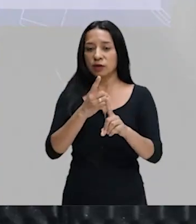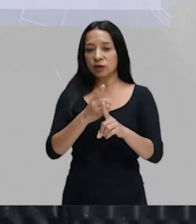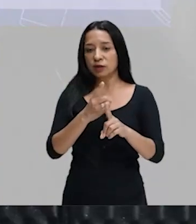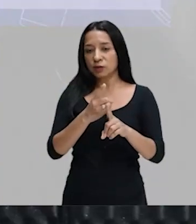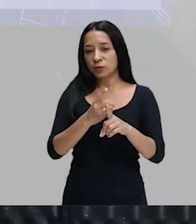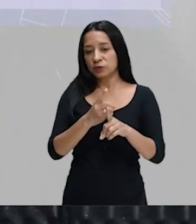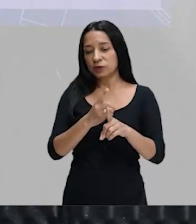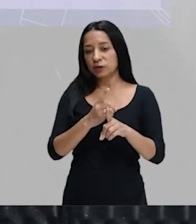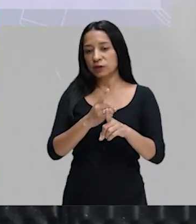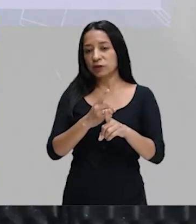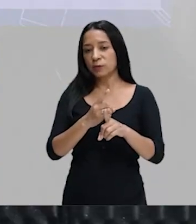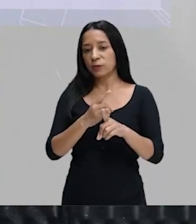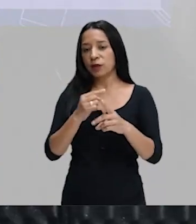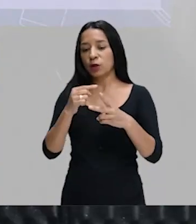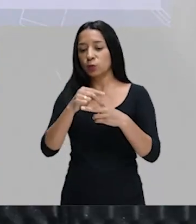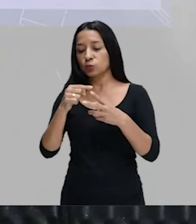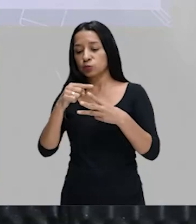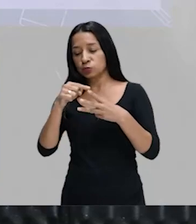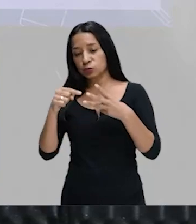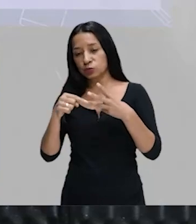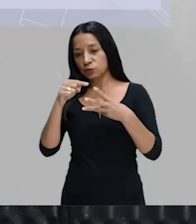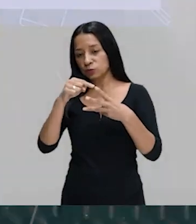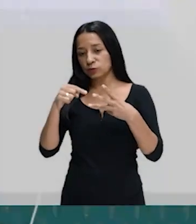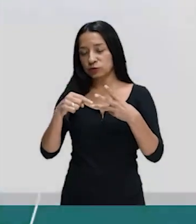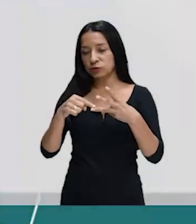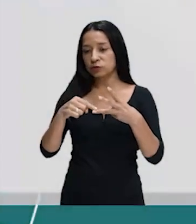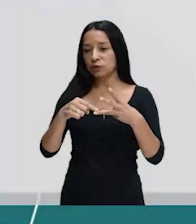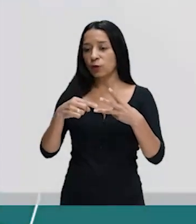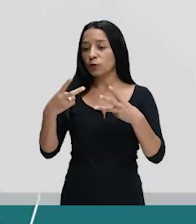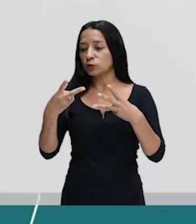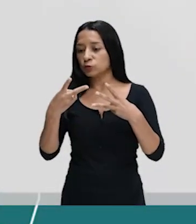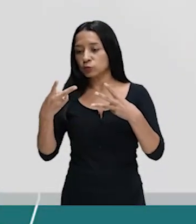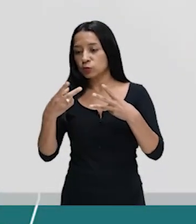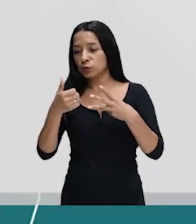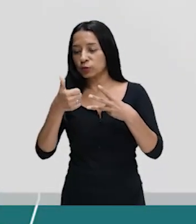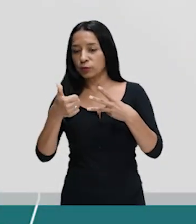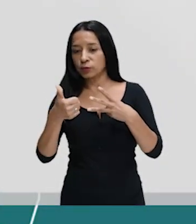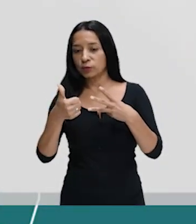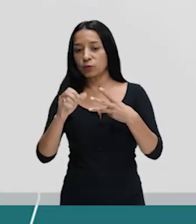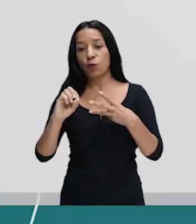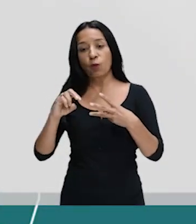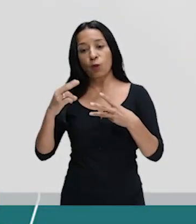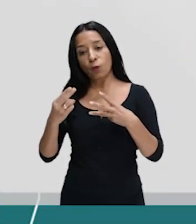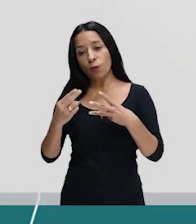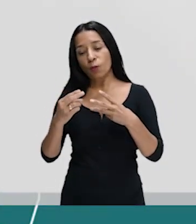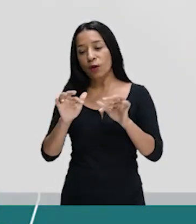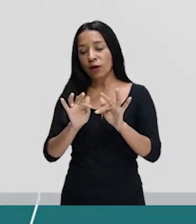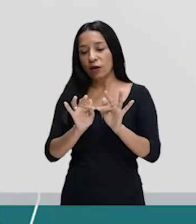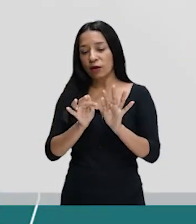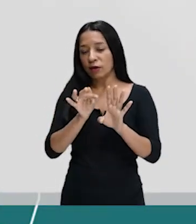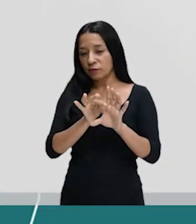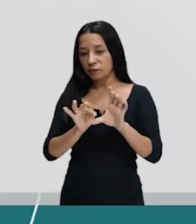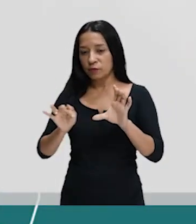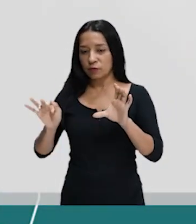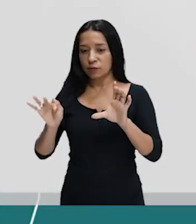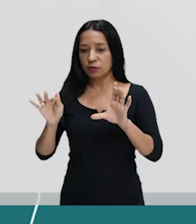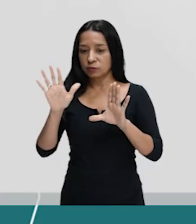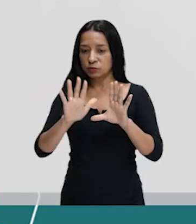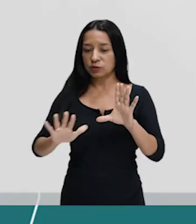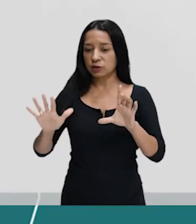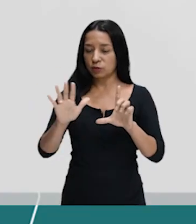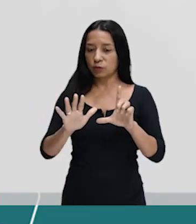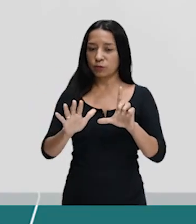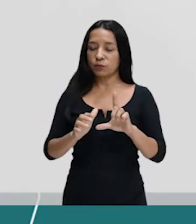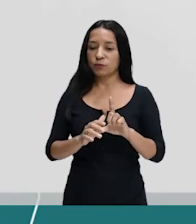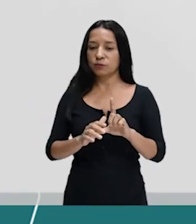proporção de 2:1, ok? Ou seja, essa aqui é a fórmula geral dos carboidratos. Nós vamos